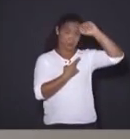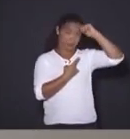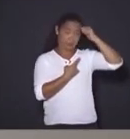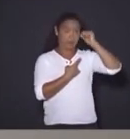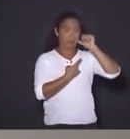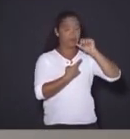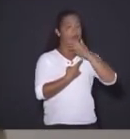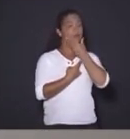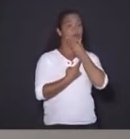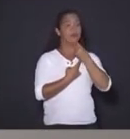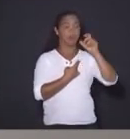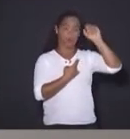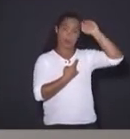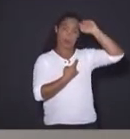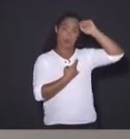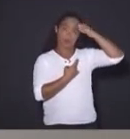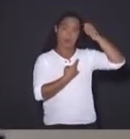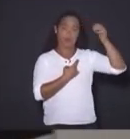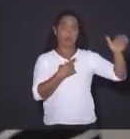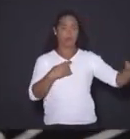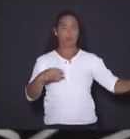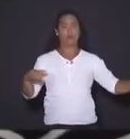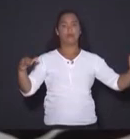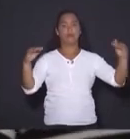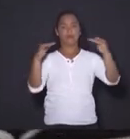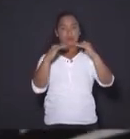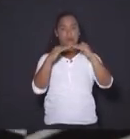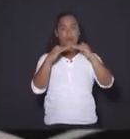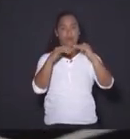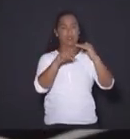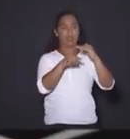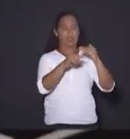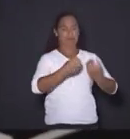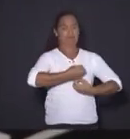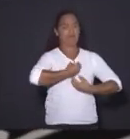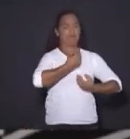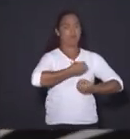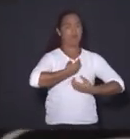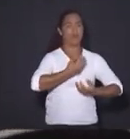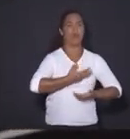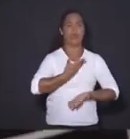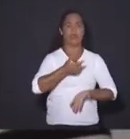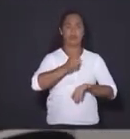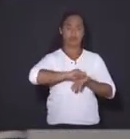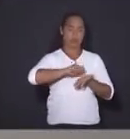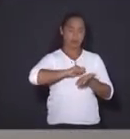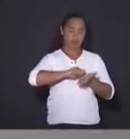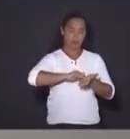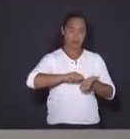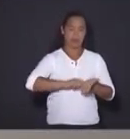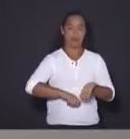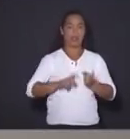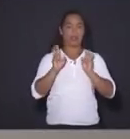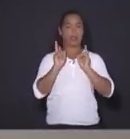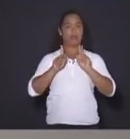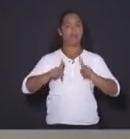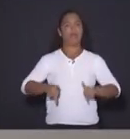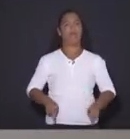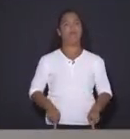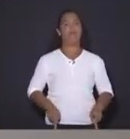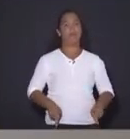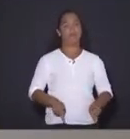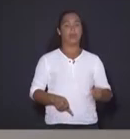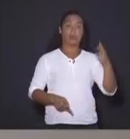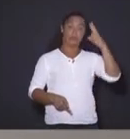no lugar legítimo de sujeito produtor de conhecimento de sujeito da humanidade e de sujeito